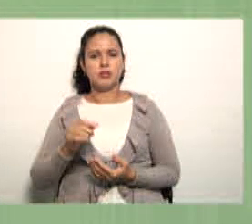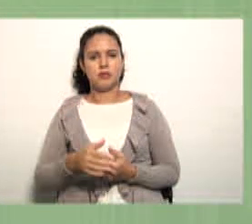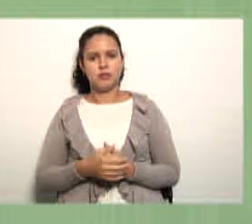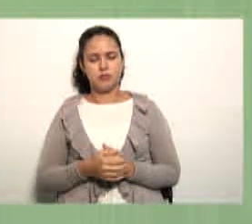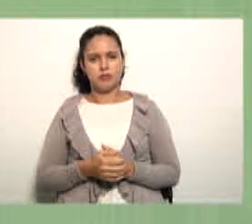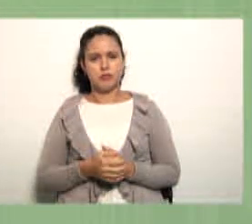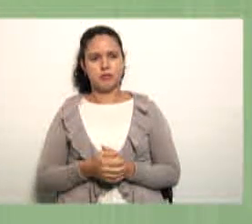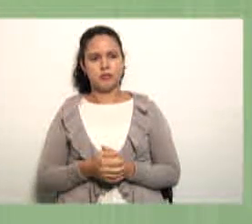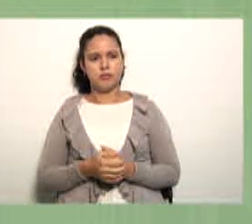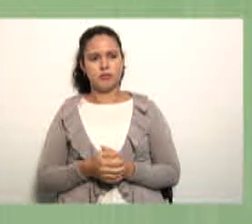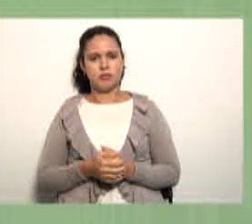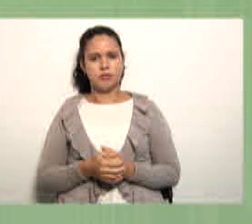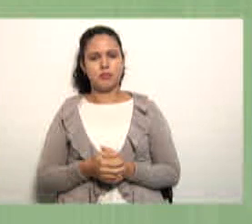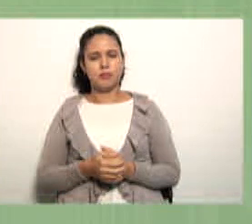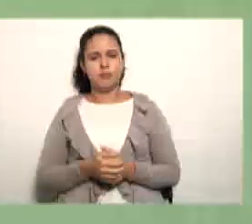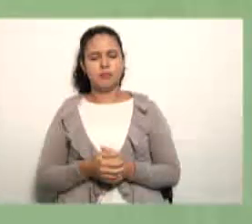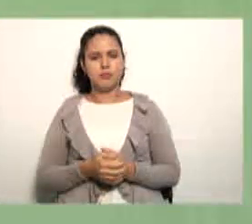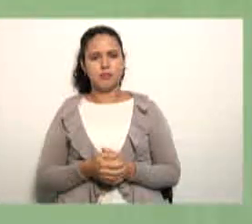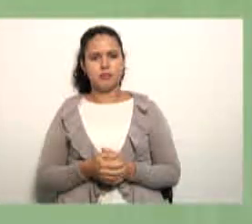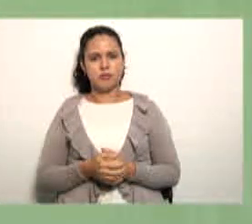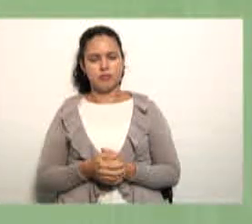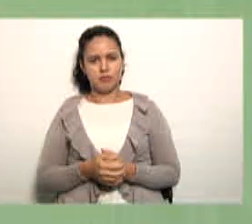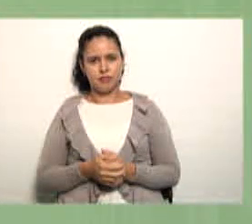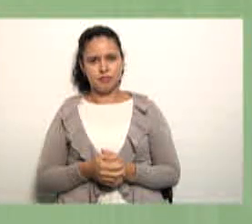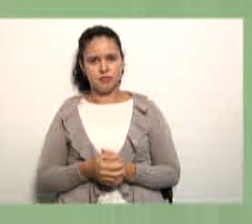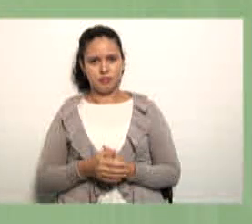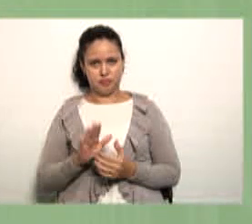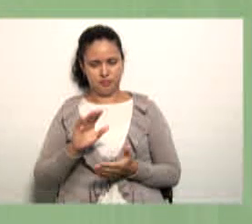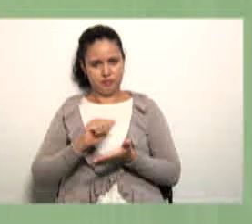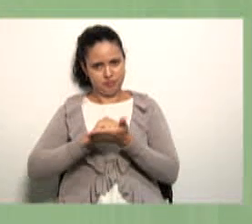para satisfazer... Deixa eu apagar aqui.